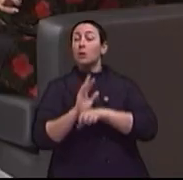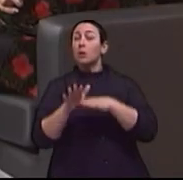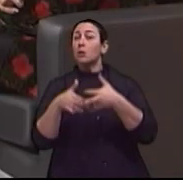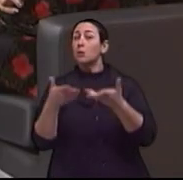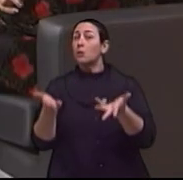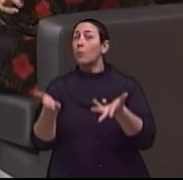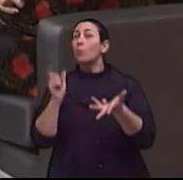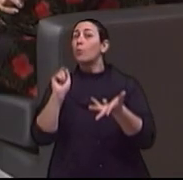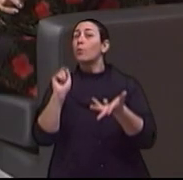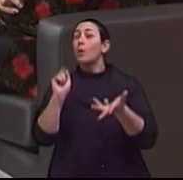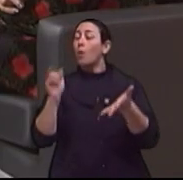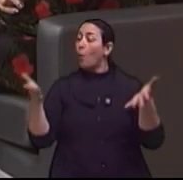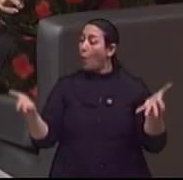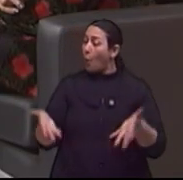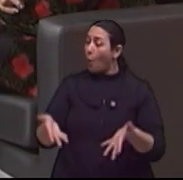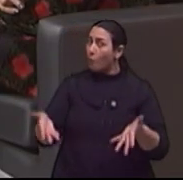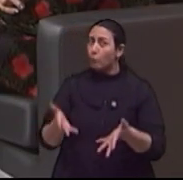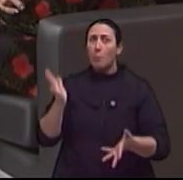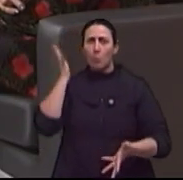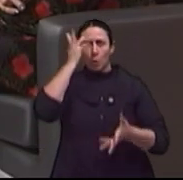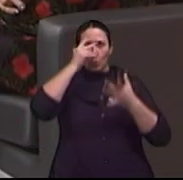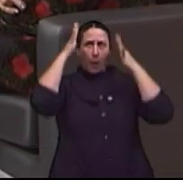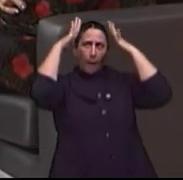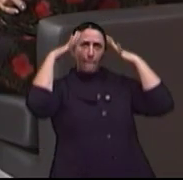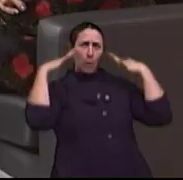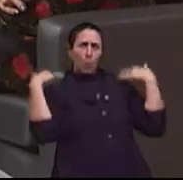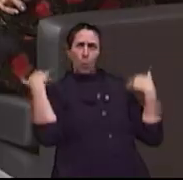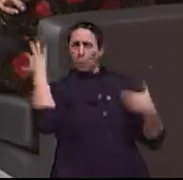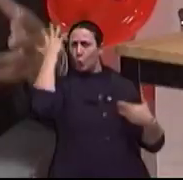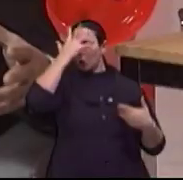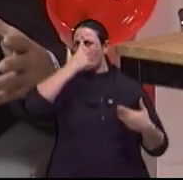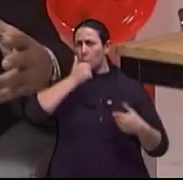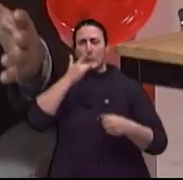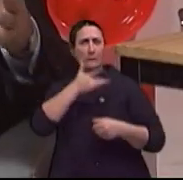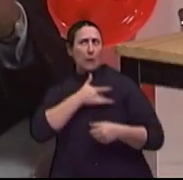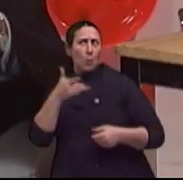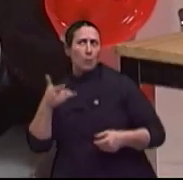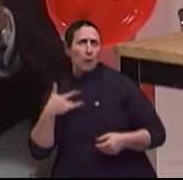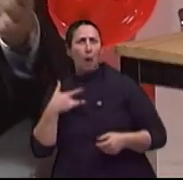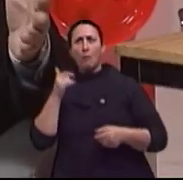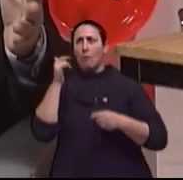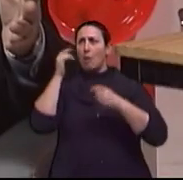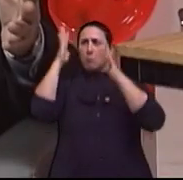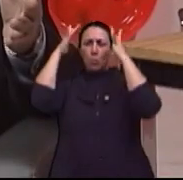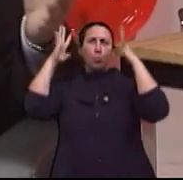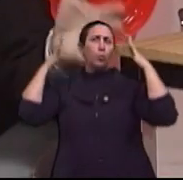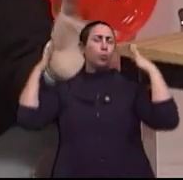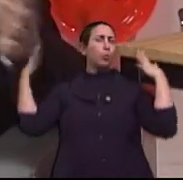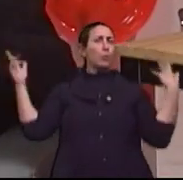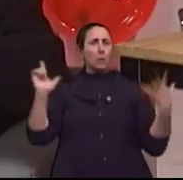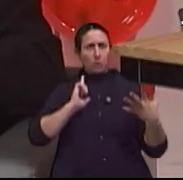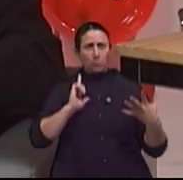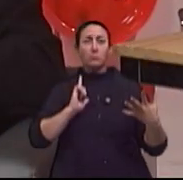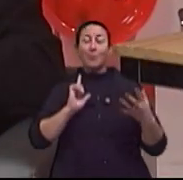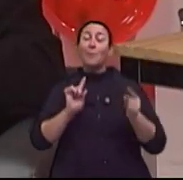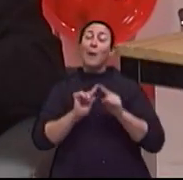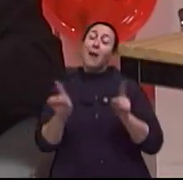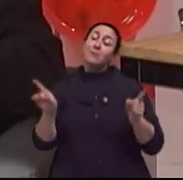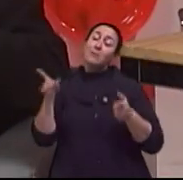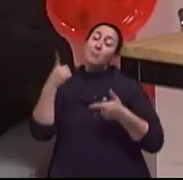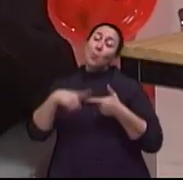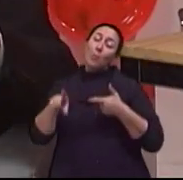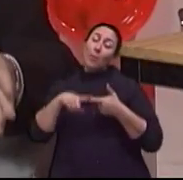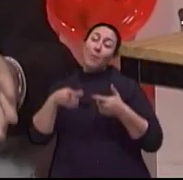negar que é um fator de beleza um cabelo bonito um cabelo saudável só que nós temos esse problema